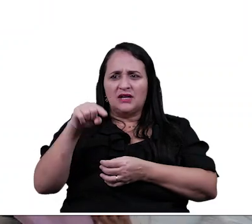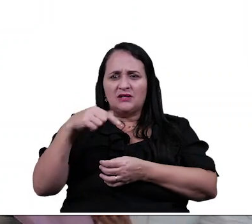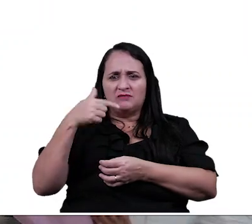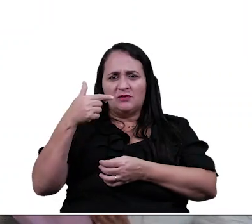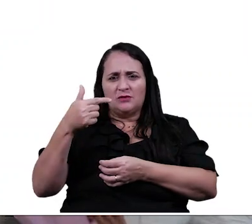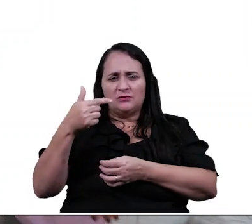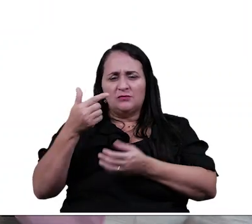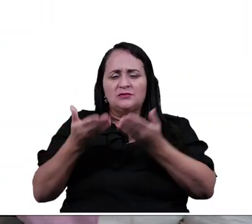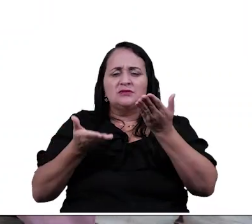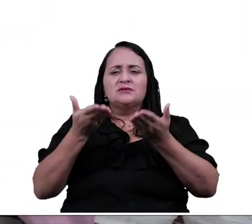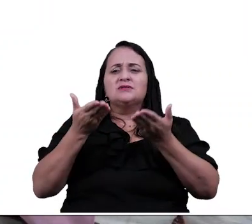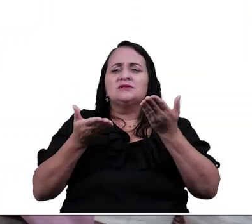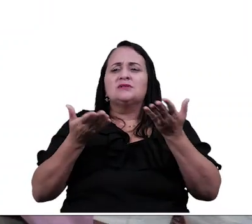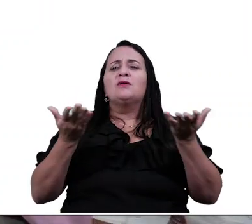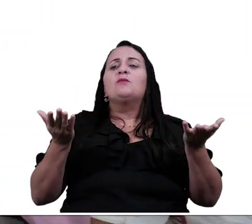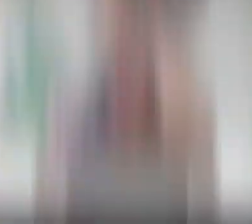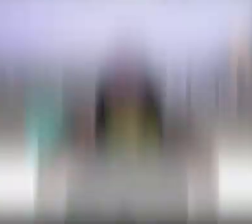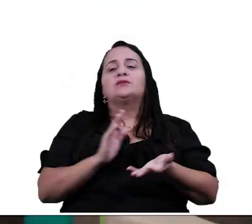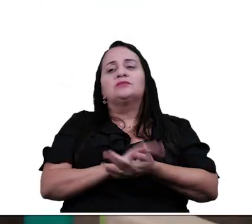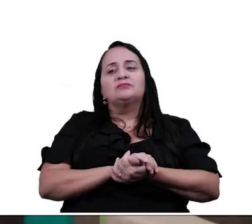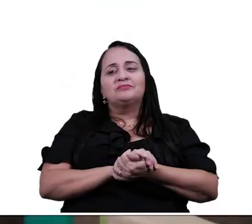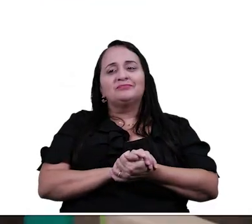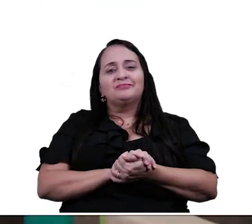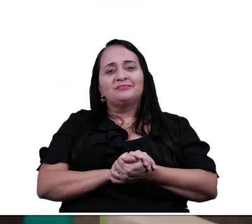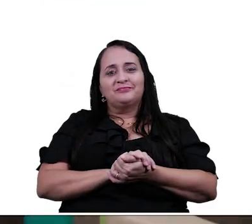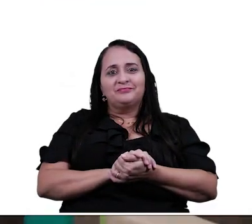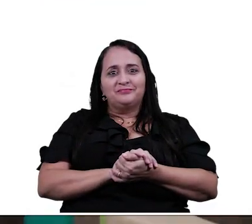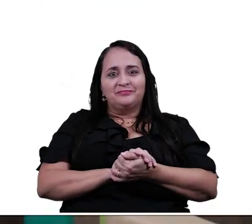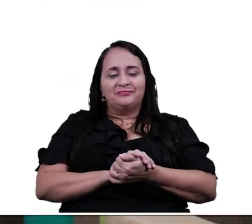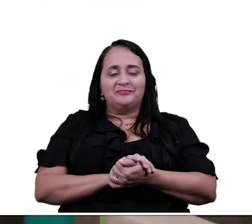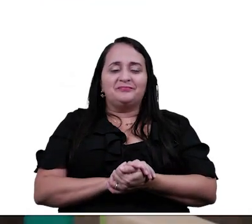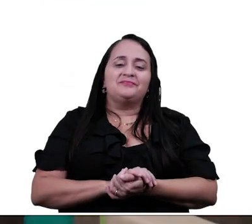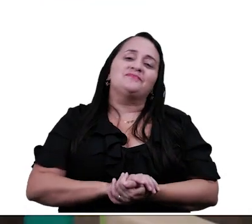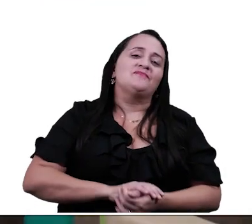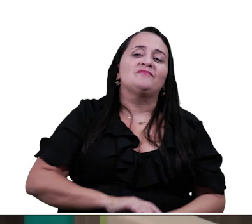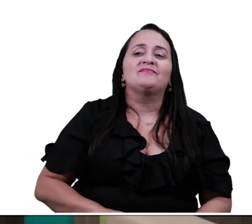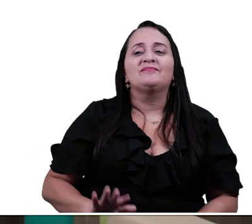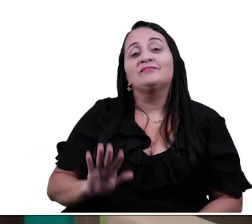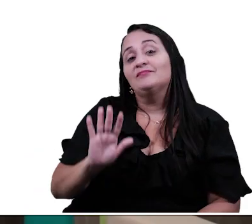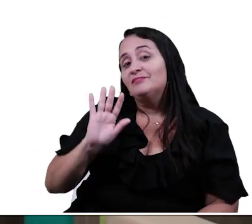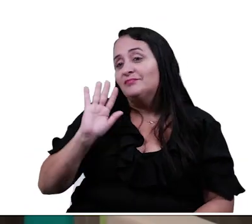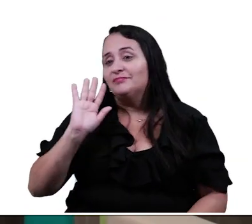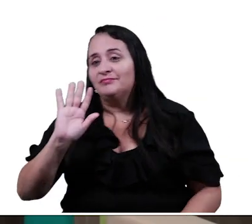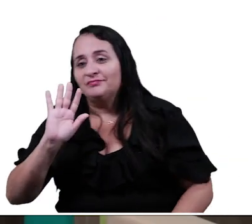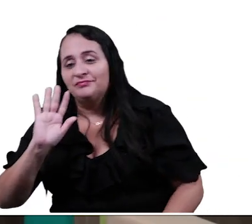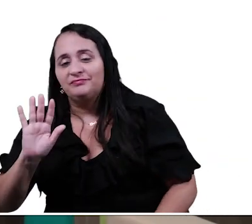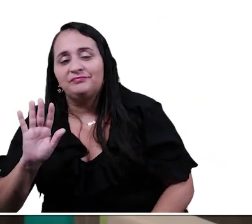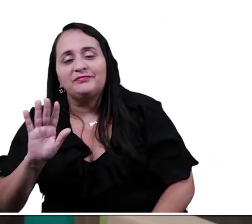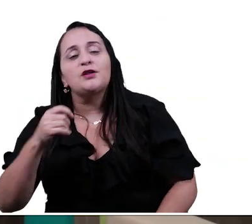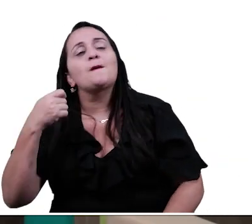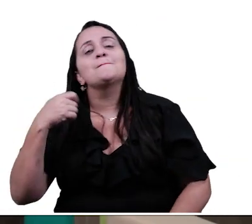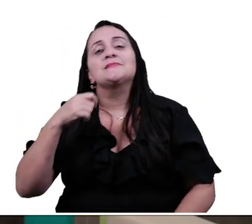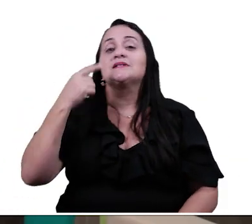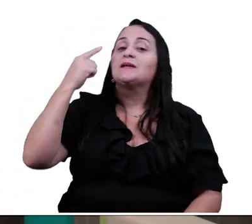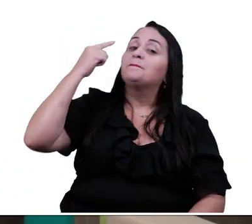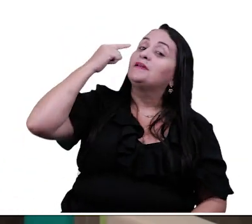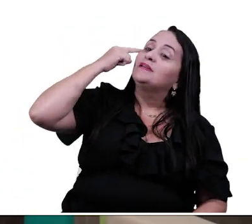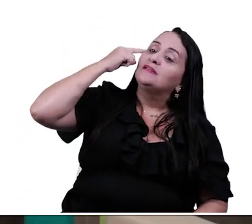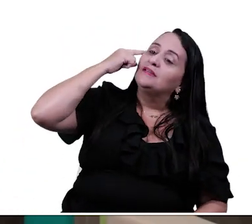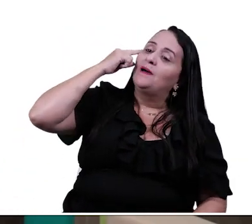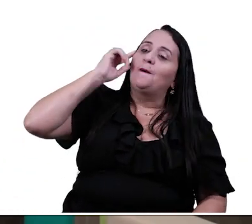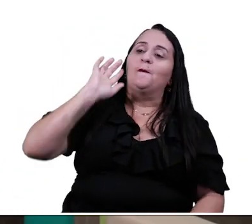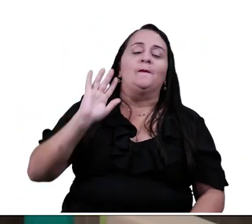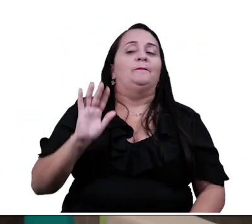0,2. São quantas gramas? Vamos pensar nessa situação 2? Ela vai exigir um pouquinho mais da